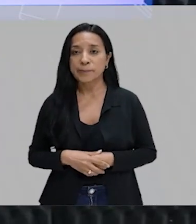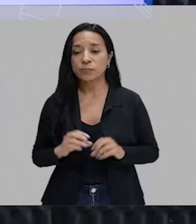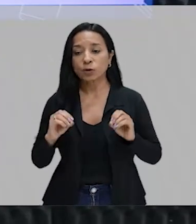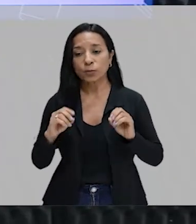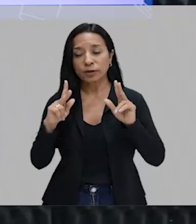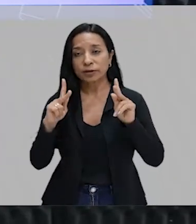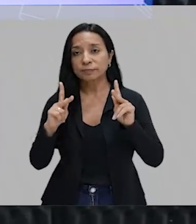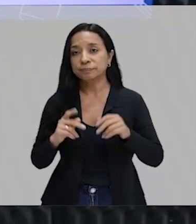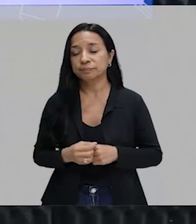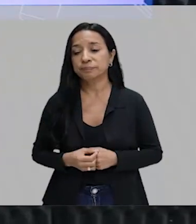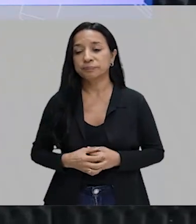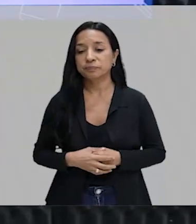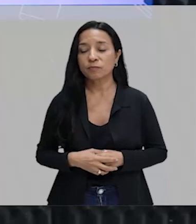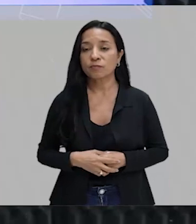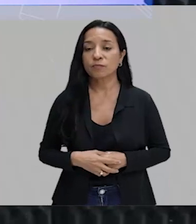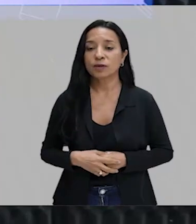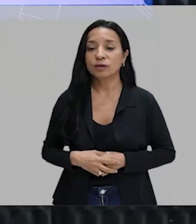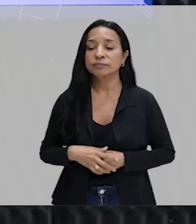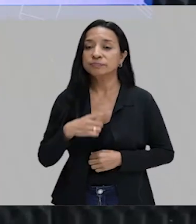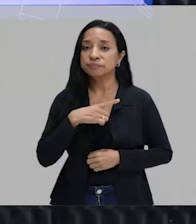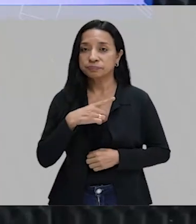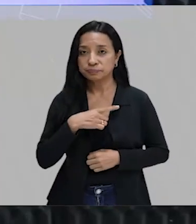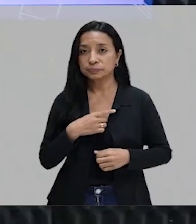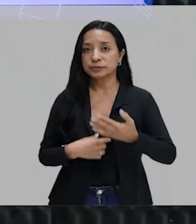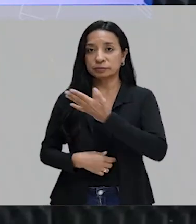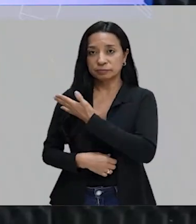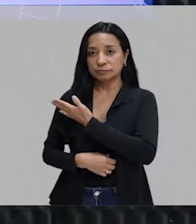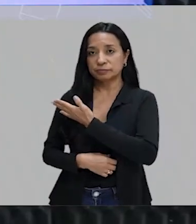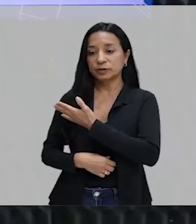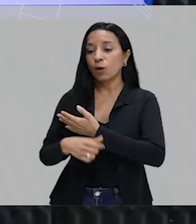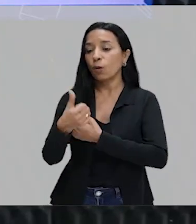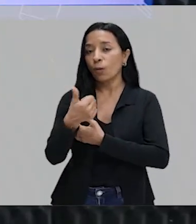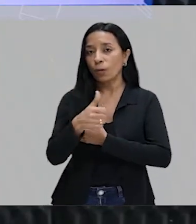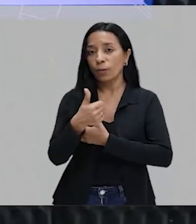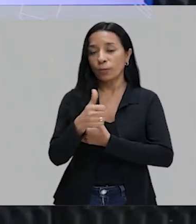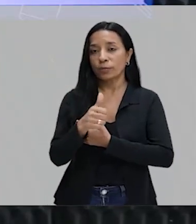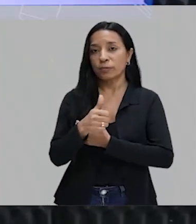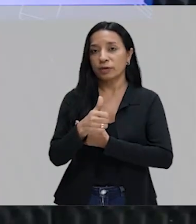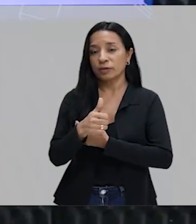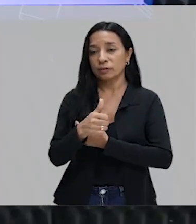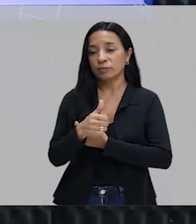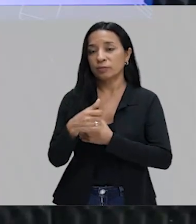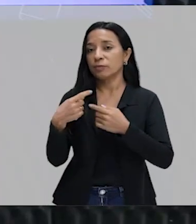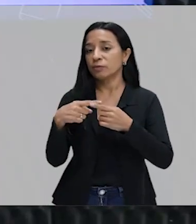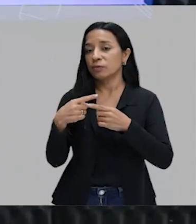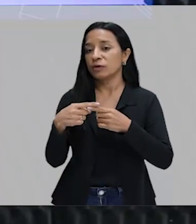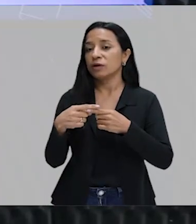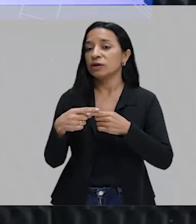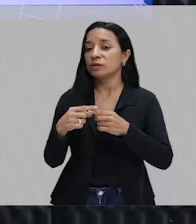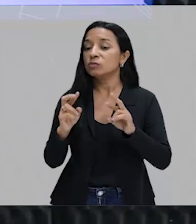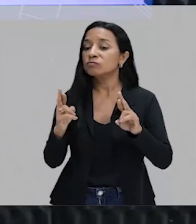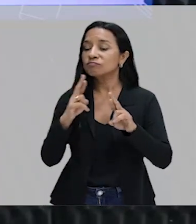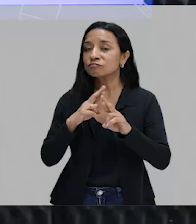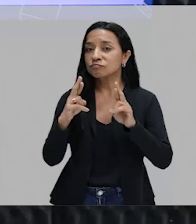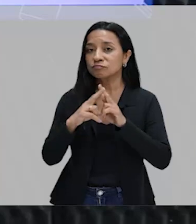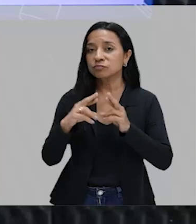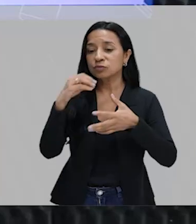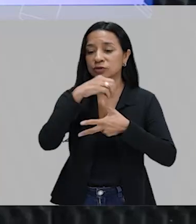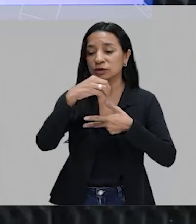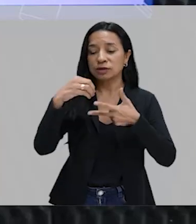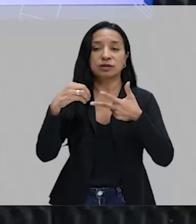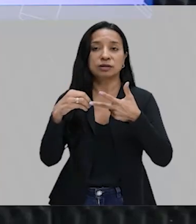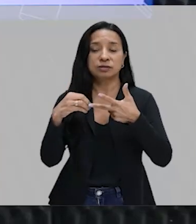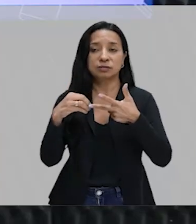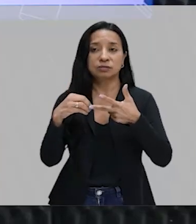Ok? Beleza? Então temos aqui um primeiro item, porque quando se trata de Enem, por conta até mesmo da